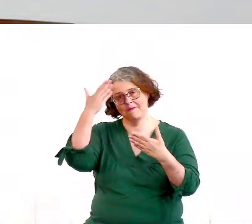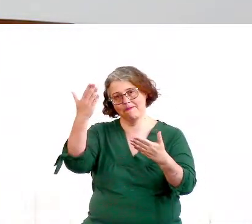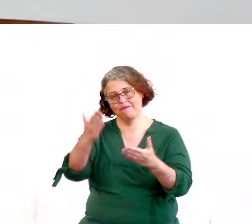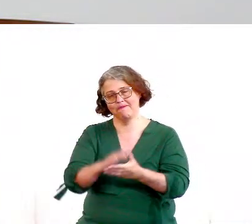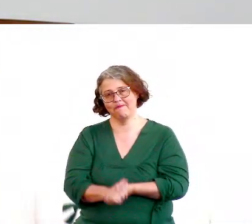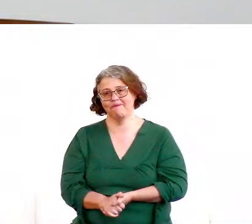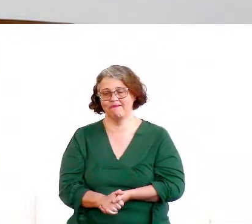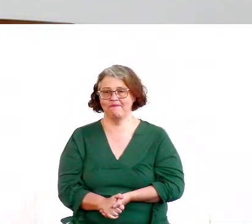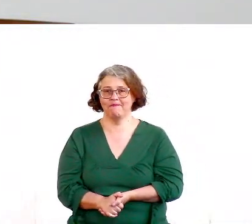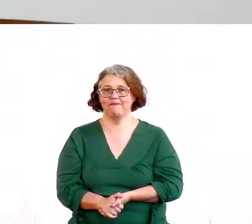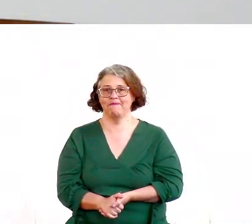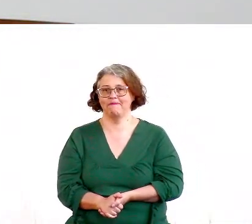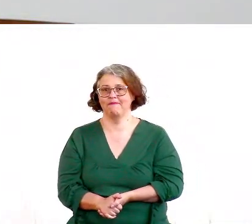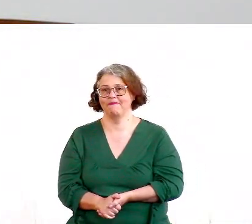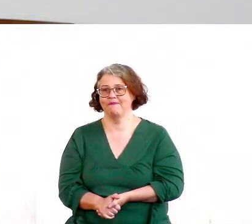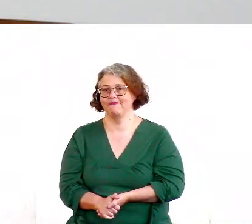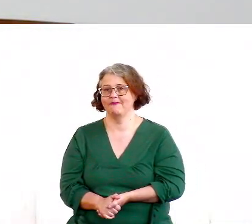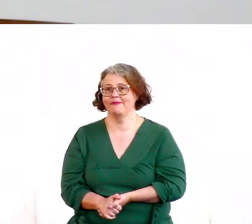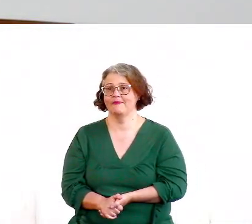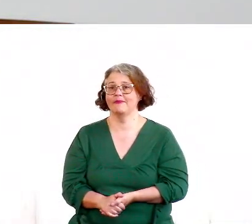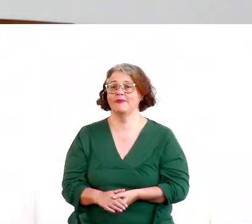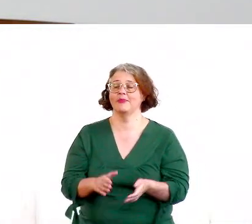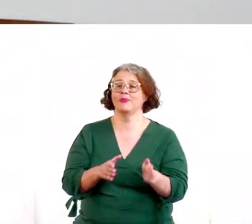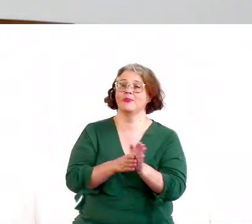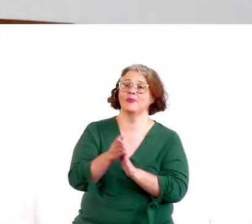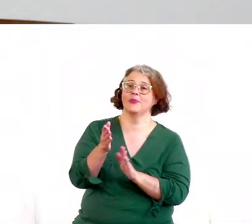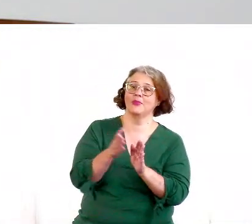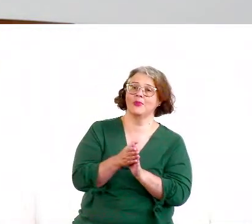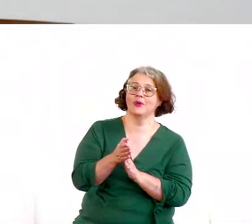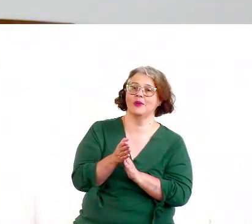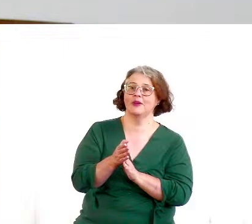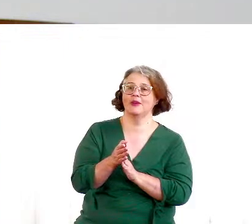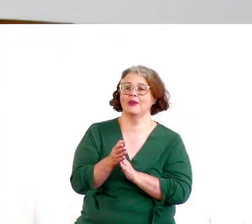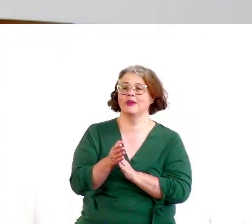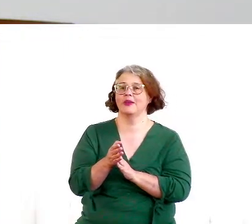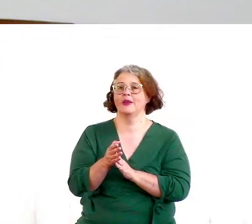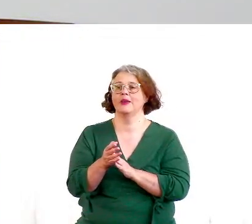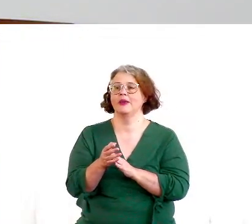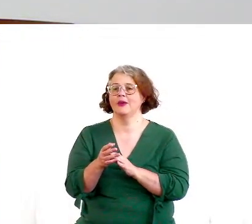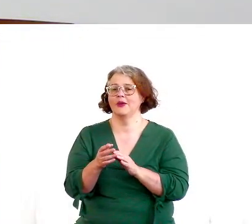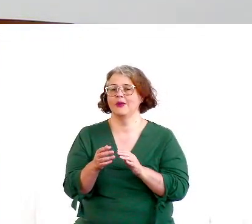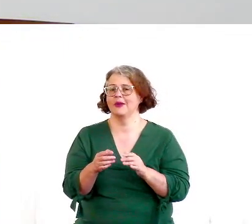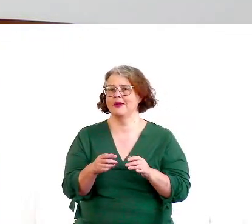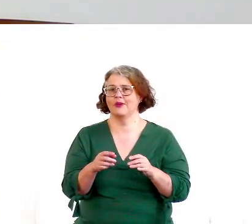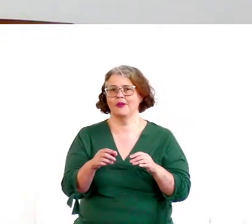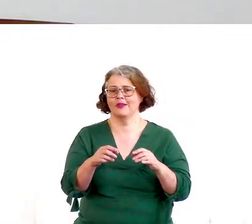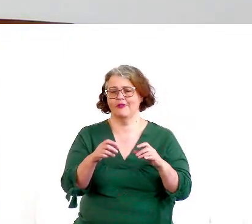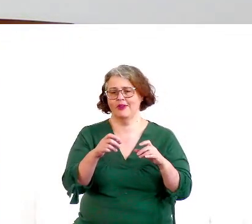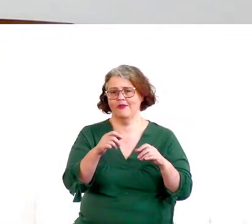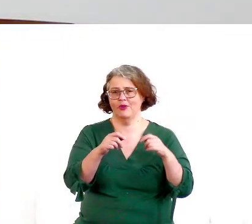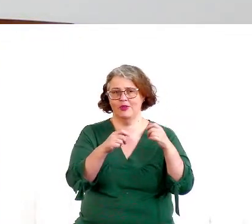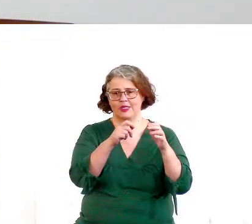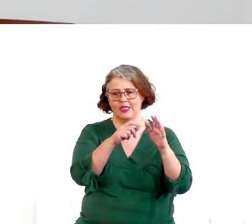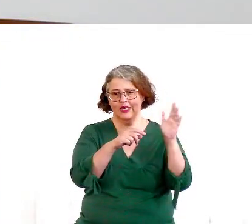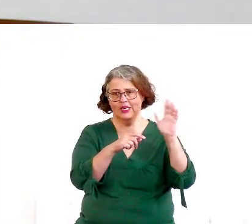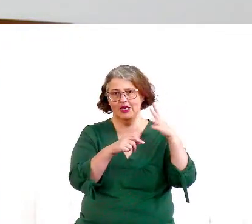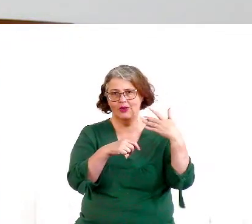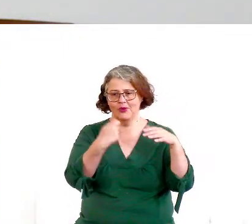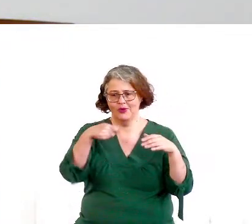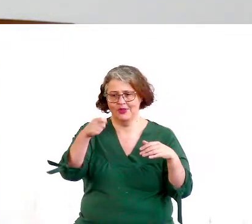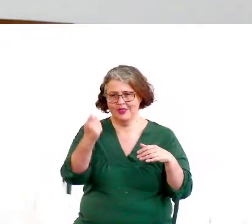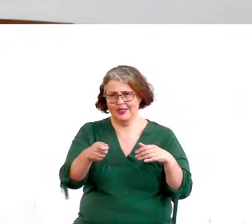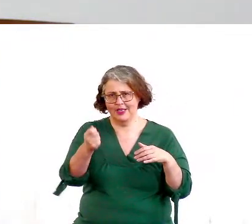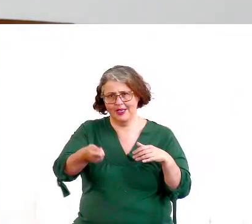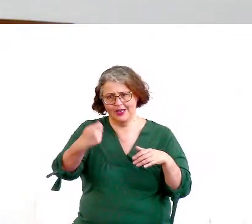tá? Acompanhe sempre, coloque lá, ative o sininho da notificação e sempre que nós tivermos programações